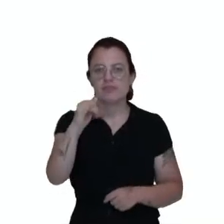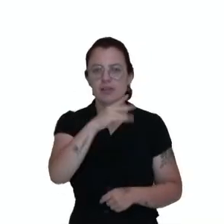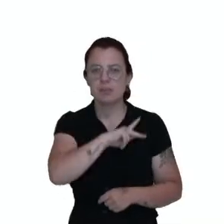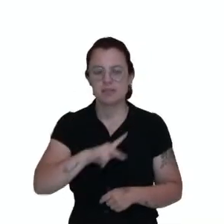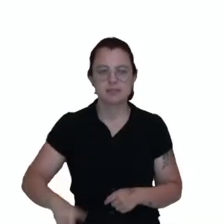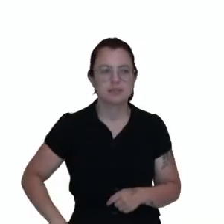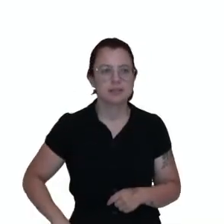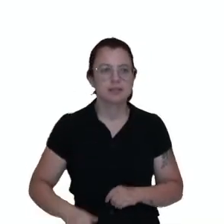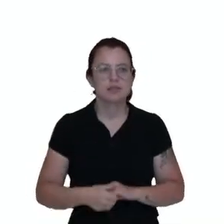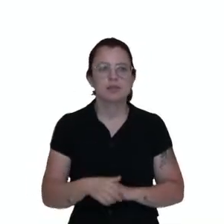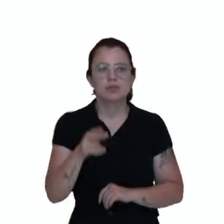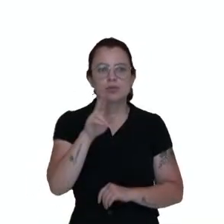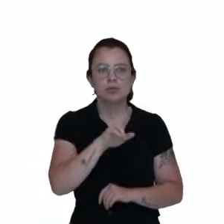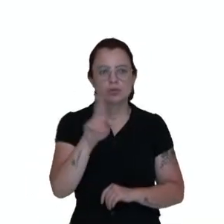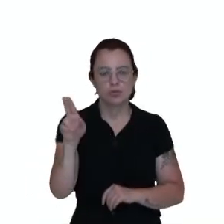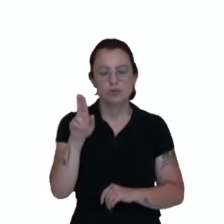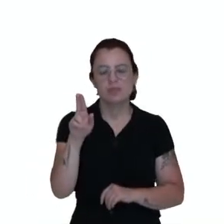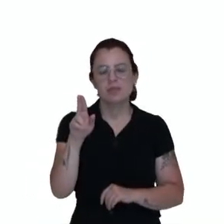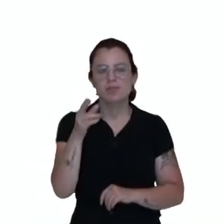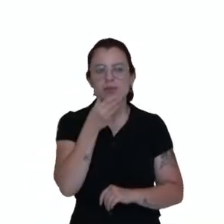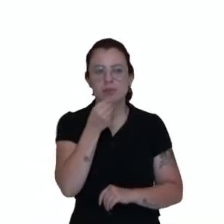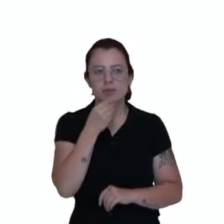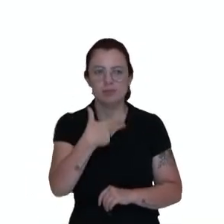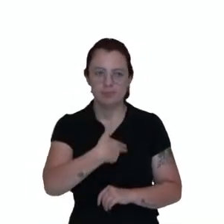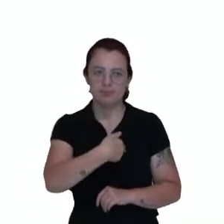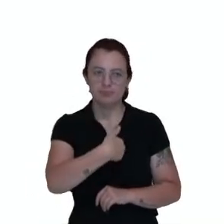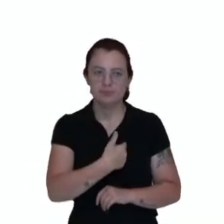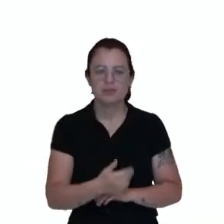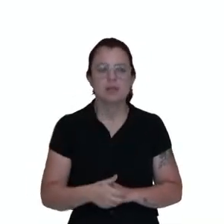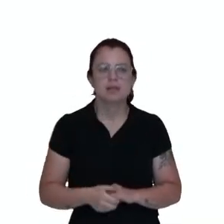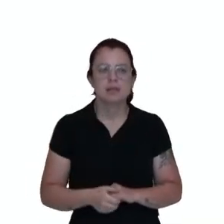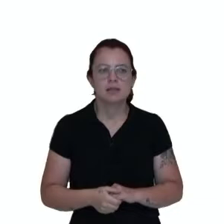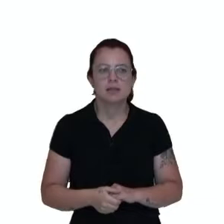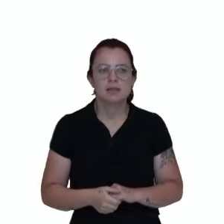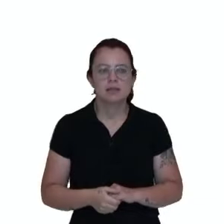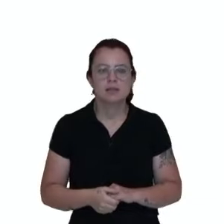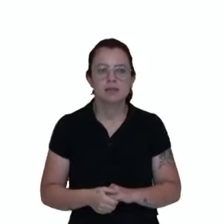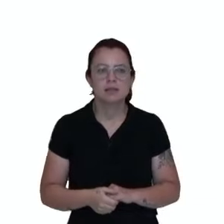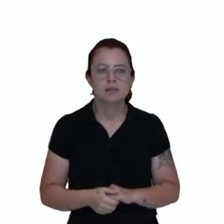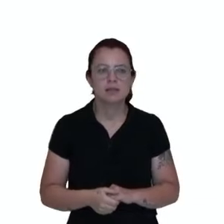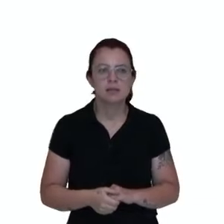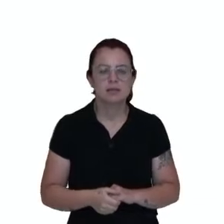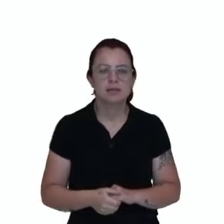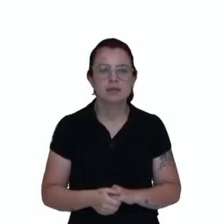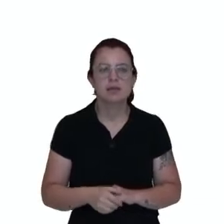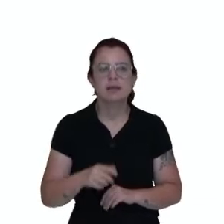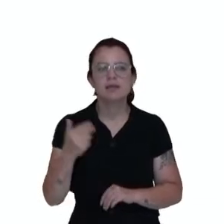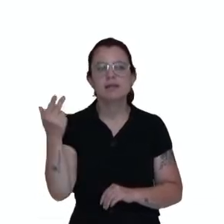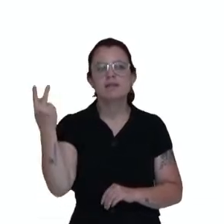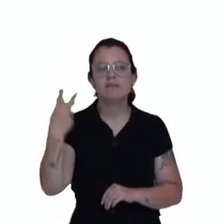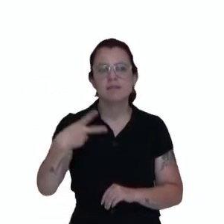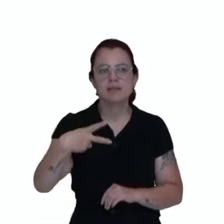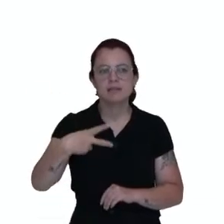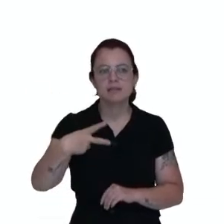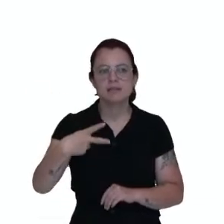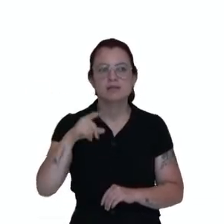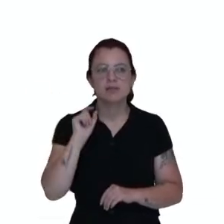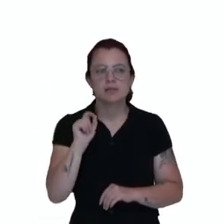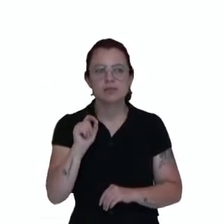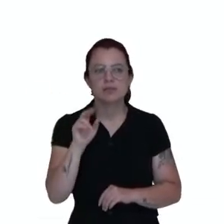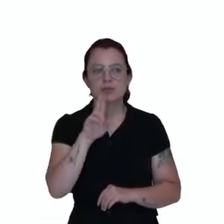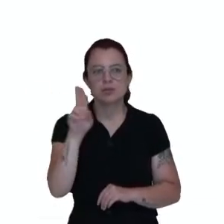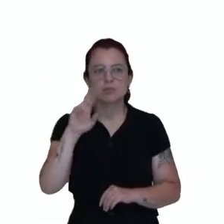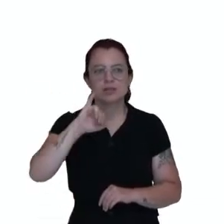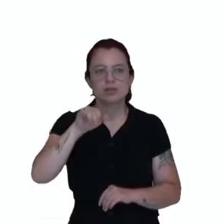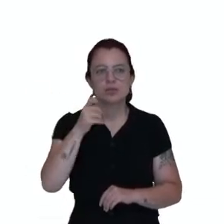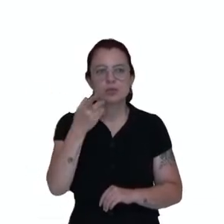Aliança Liberal era o gaúcho Getúlio Vargas e o candidato a vice-presidente era o paraibano